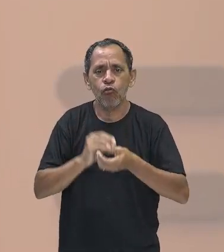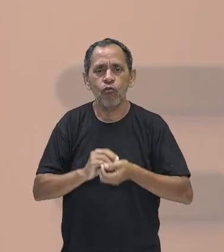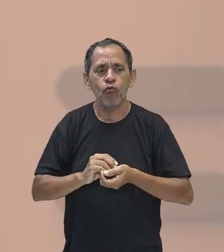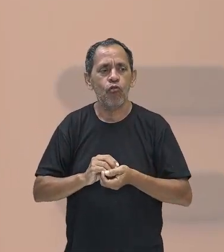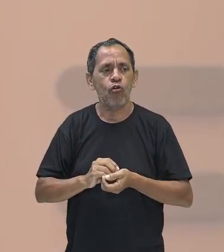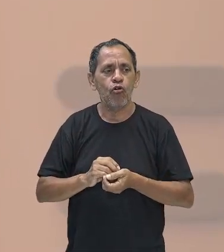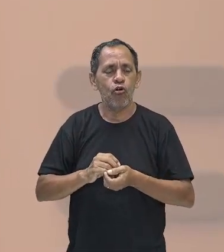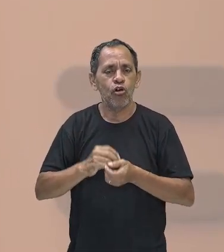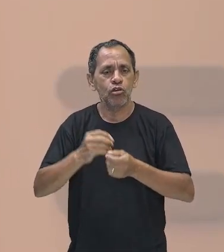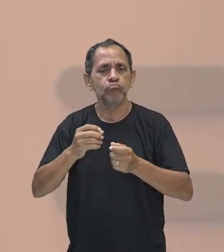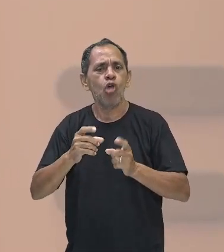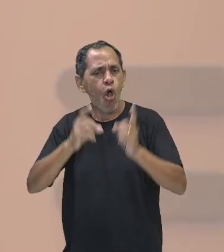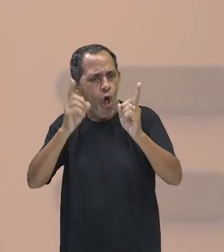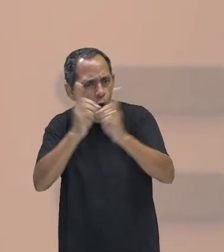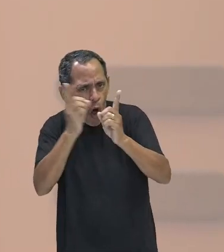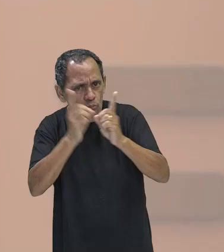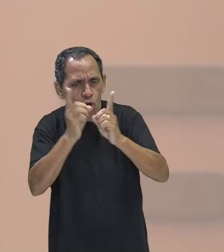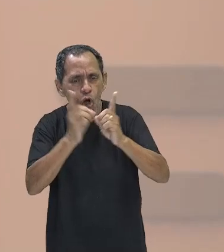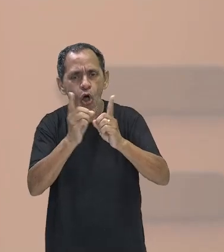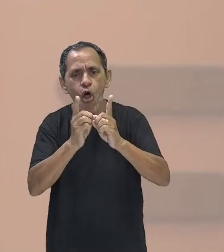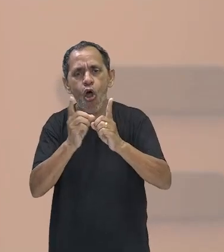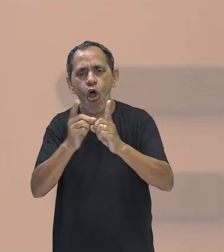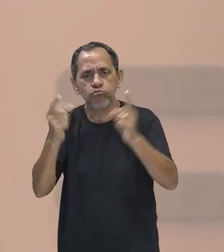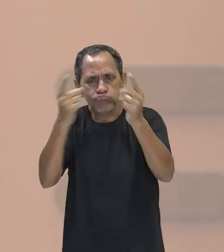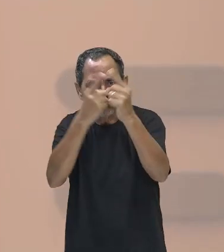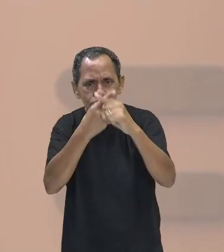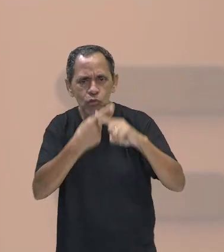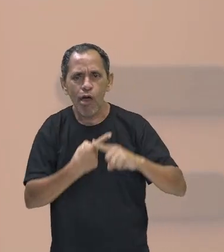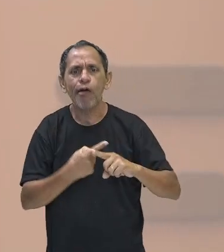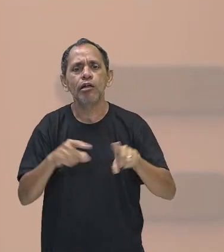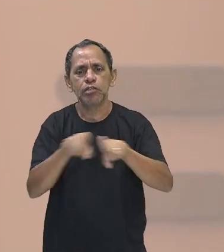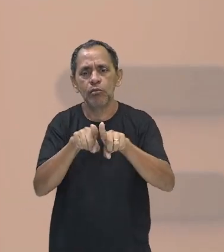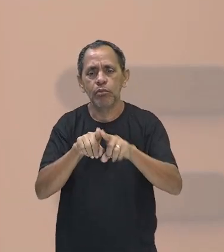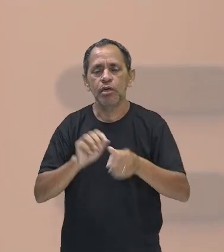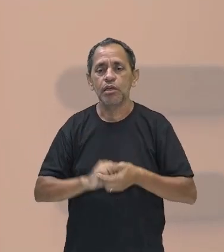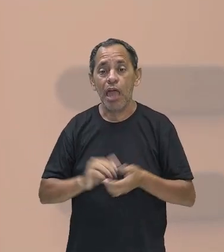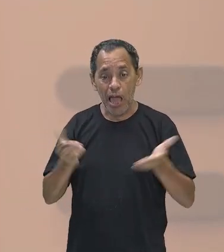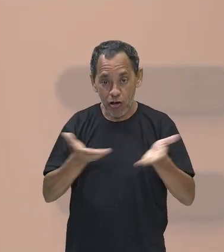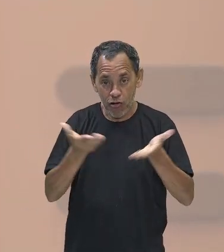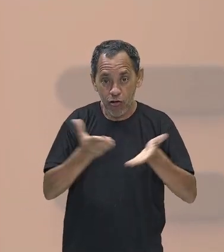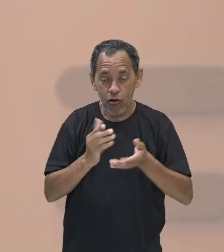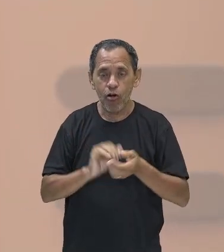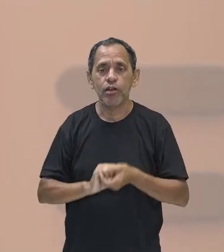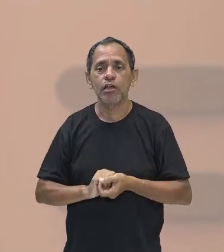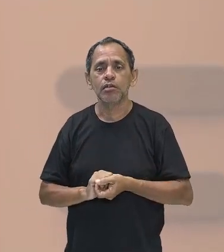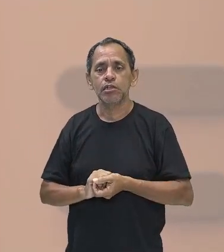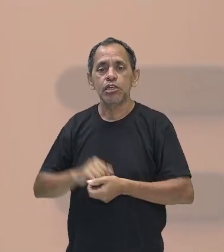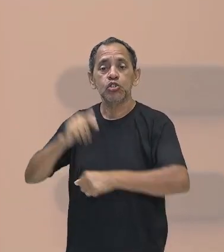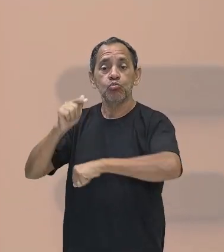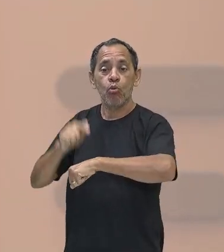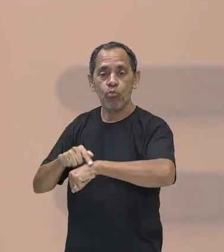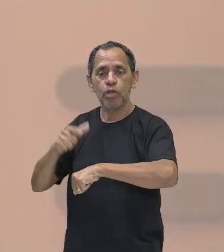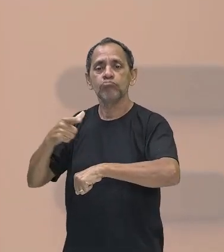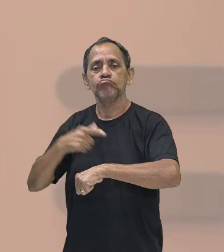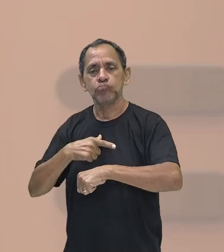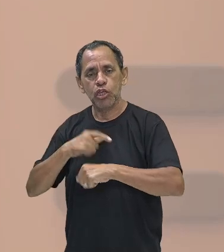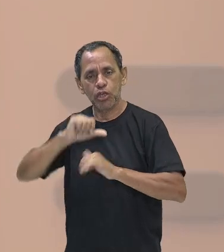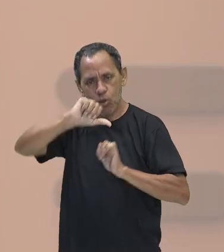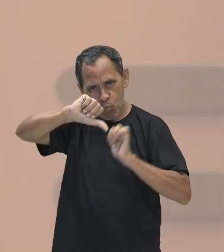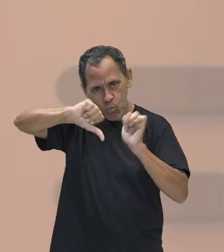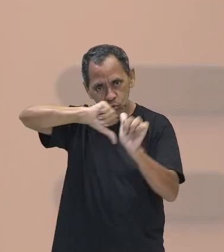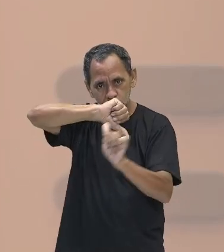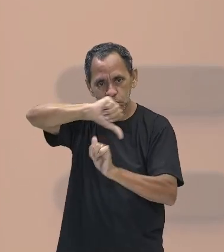então, ganhar aí, né, através, então, dos mares. E é nesse momento aí que a gente tem a grande chave também de virada